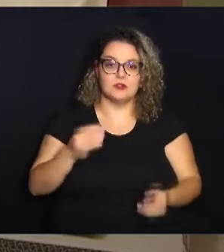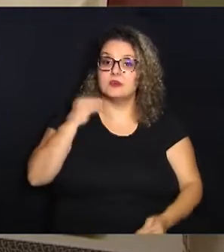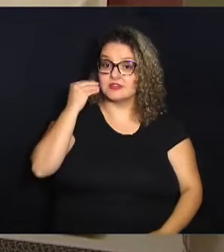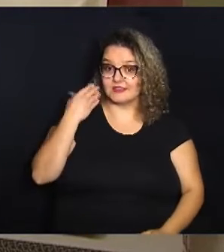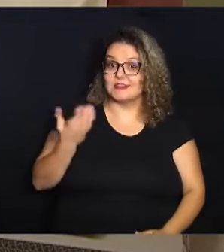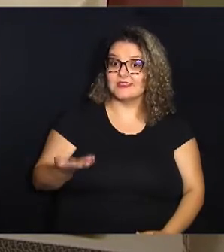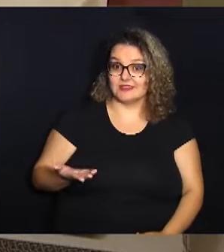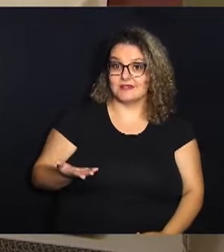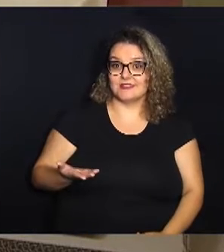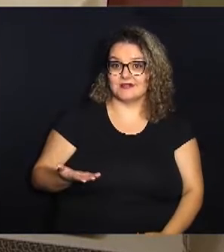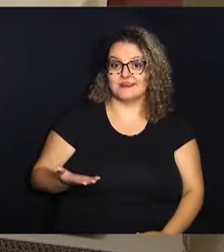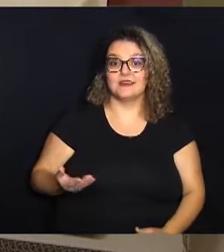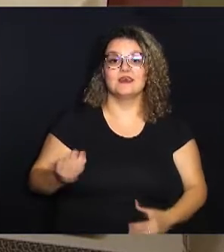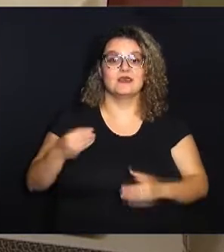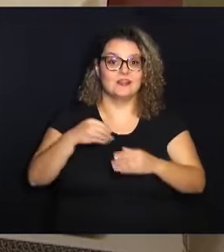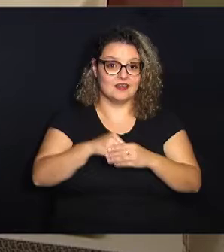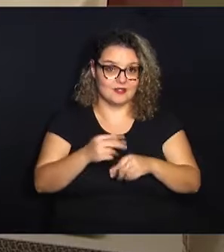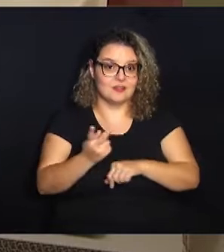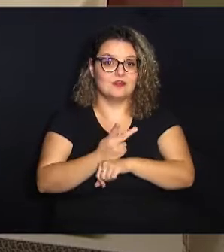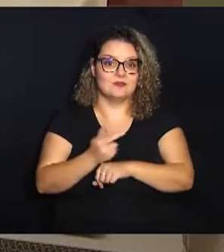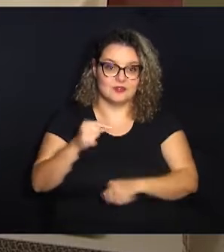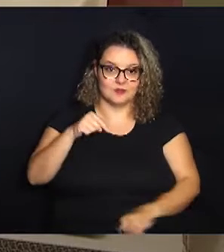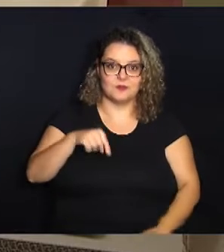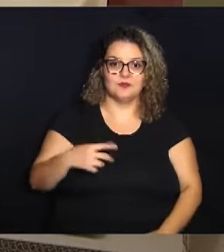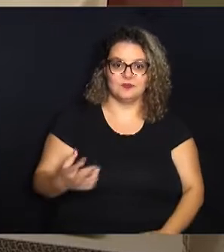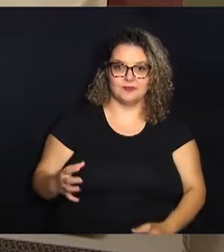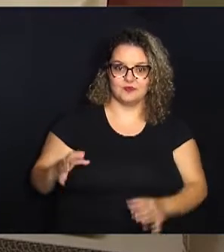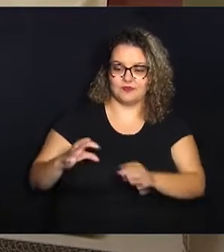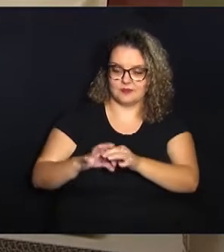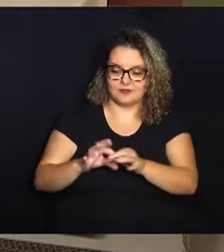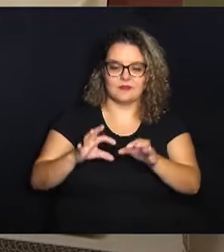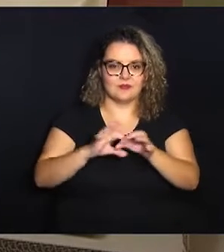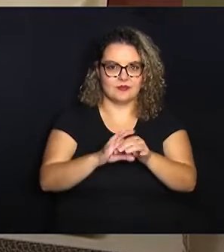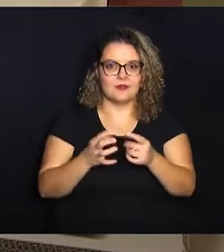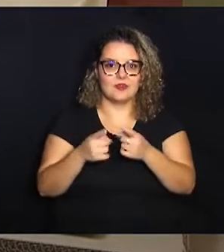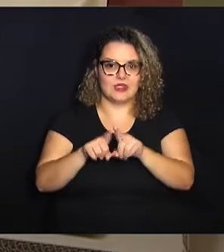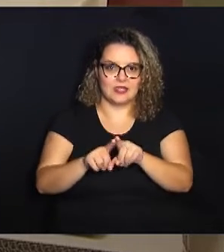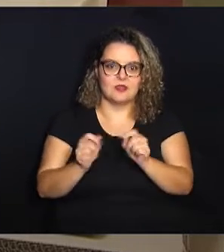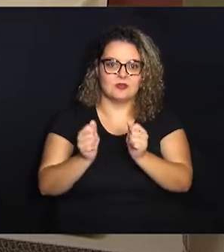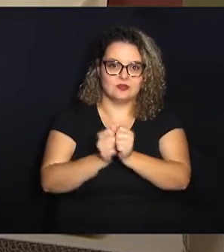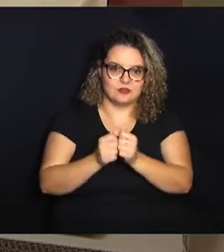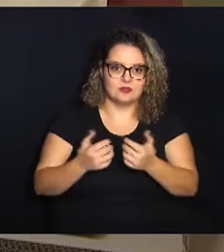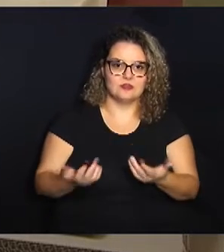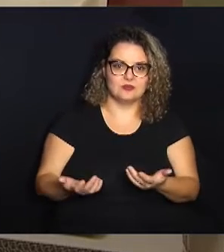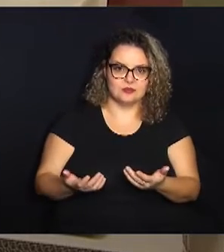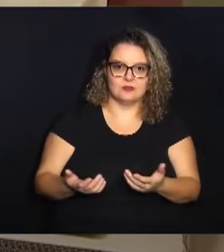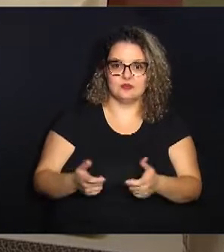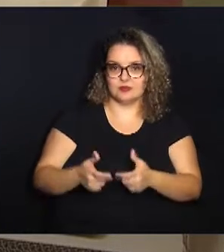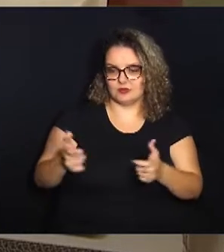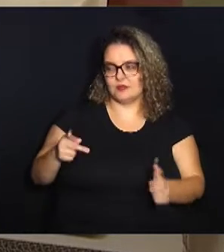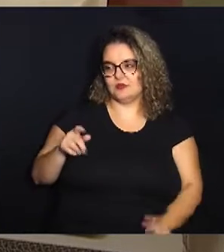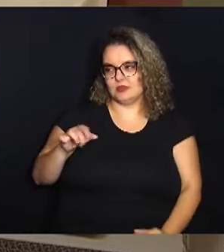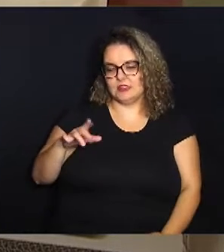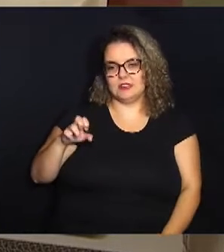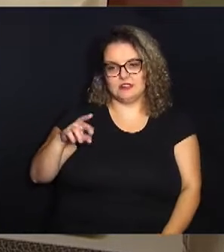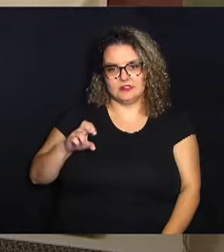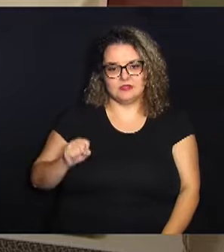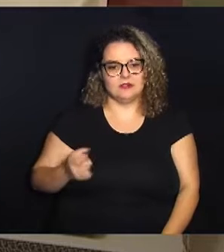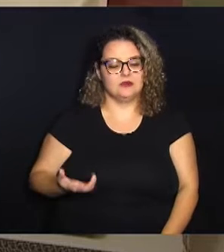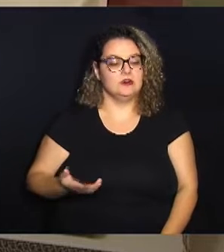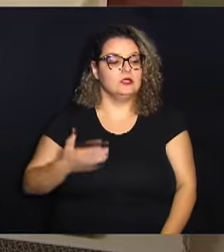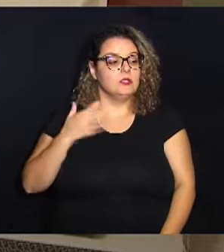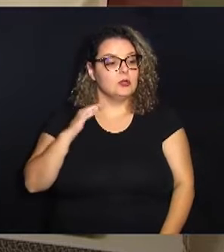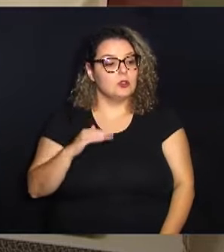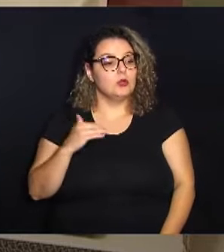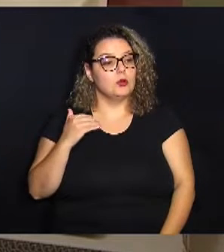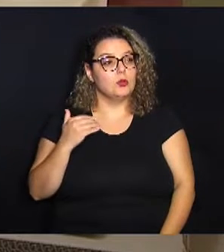experiência e está bem dentro do que a gente veio buscar, que é conexões e fazer parcerias juntamente com os grandes players do mercado.